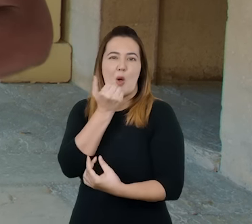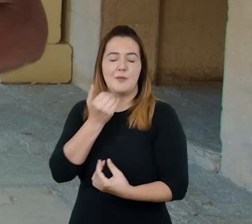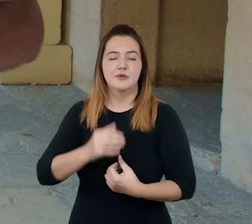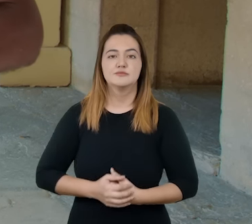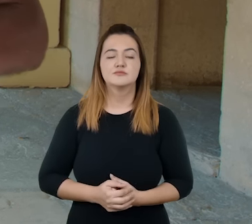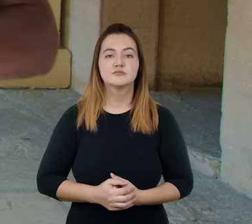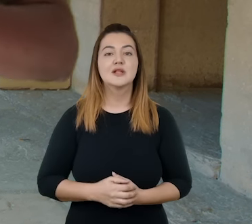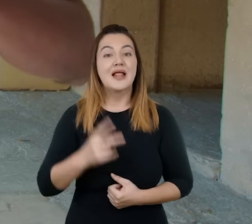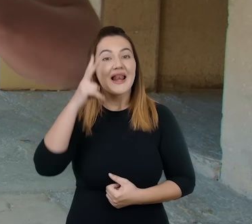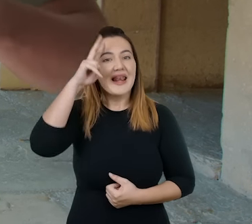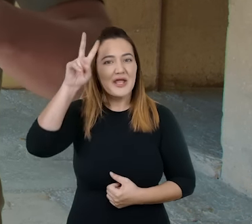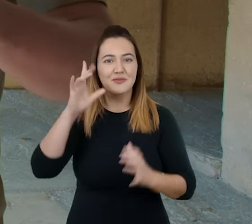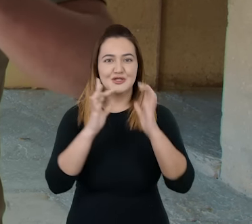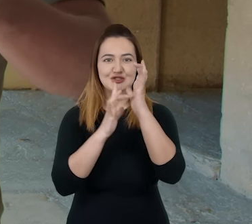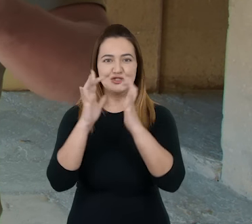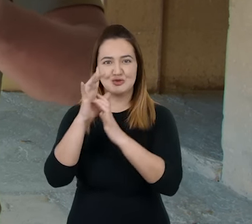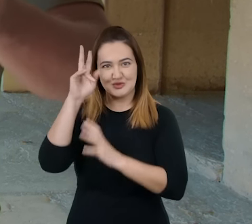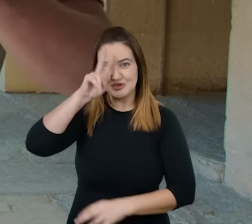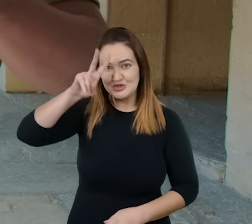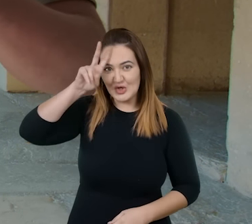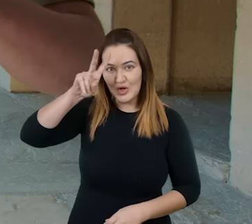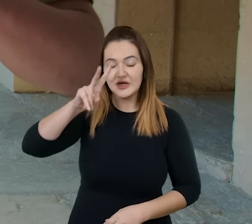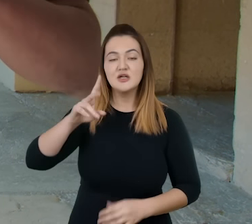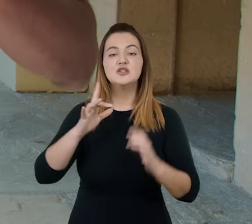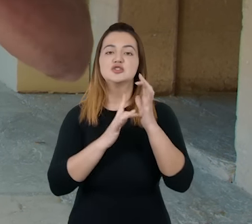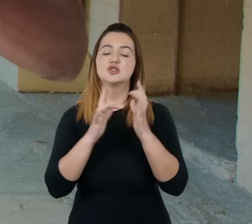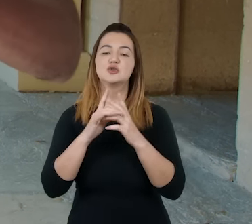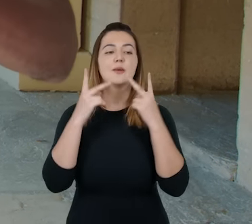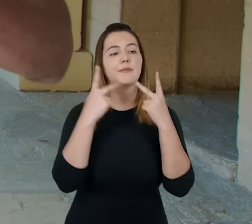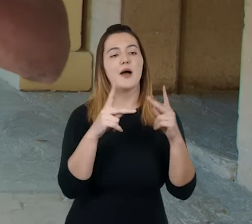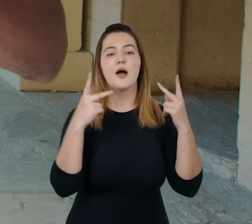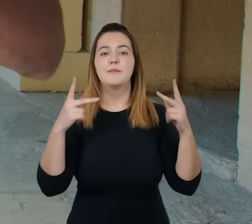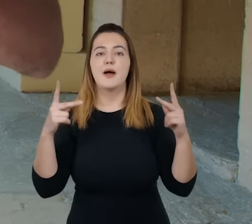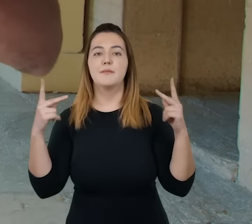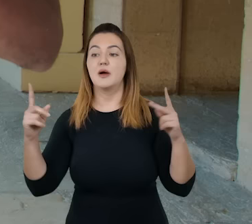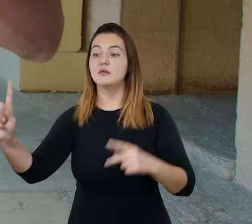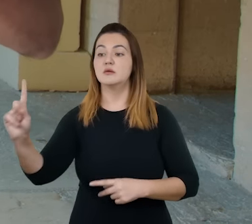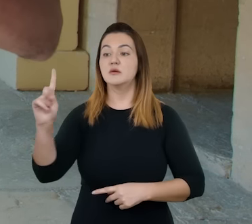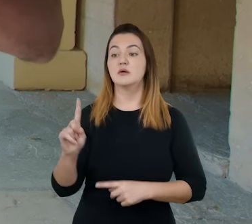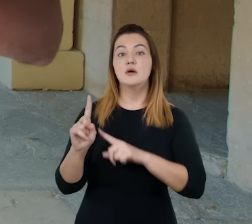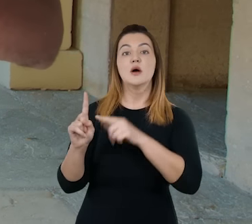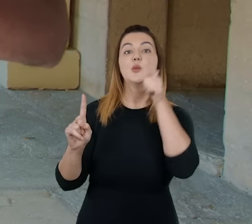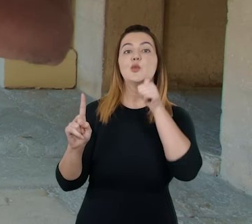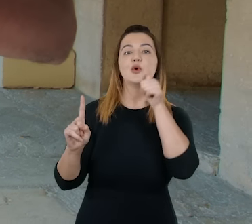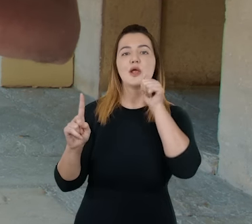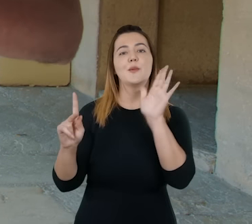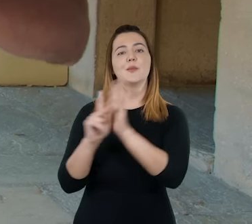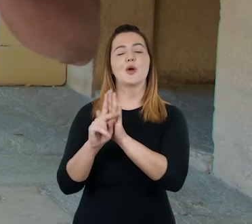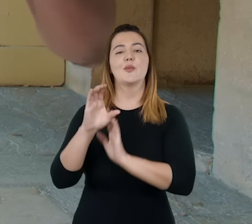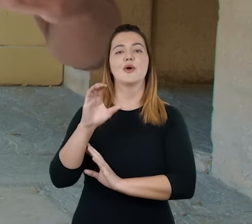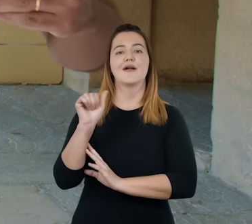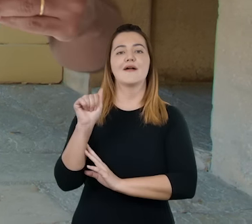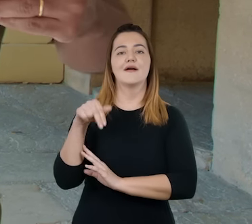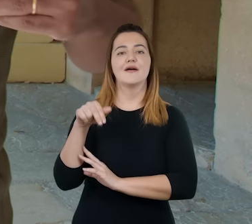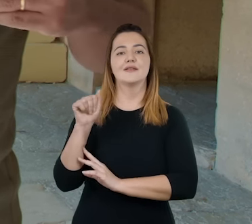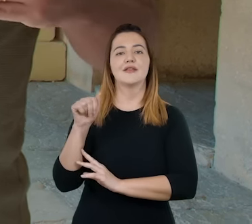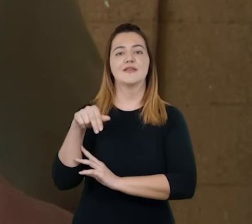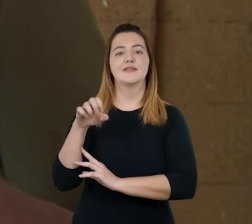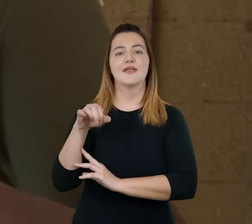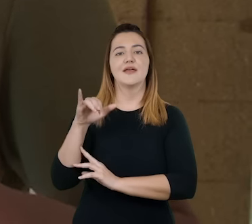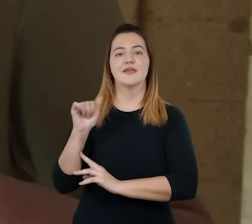remete a um episódio em que Cristo se encontrou com uma mulher cirofenícia ou mulher cananeia, conforme a descrição de outro